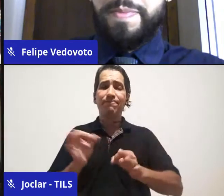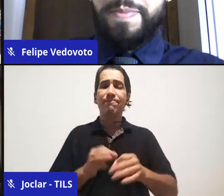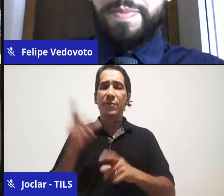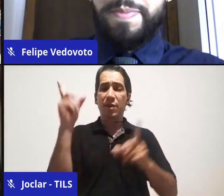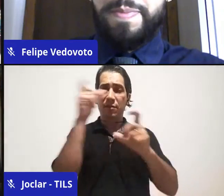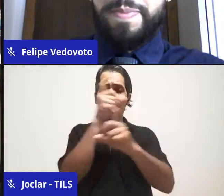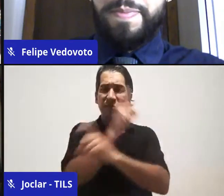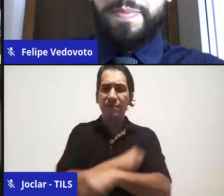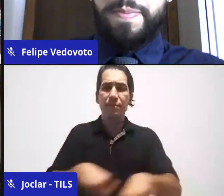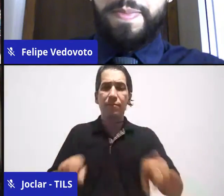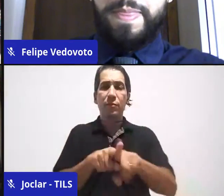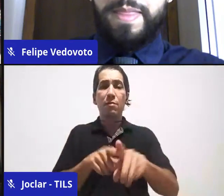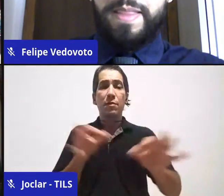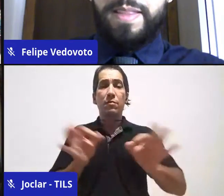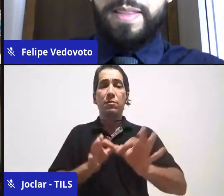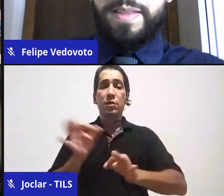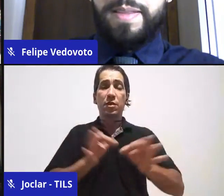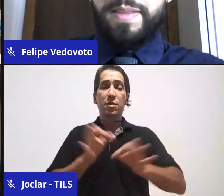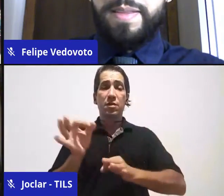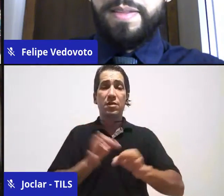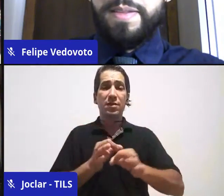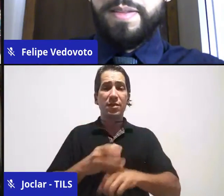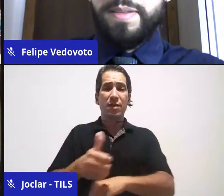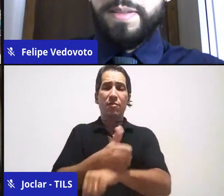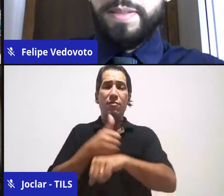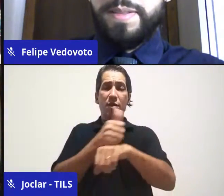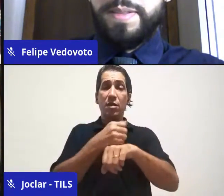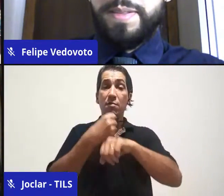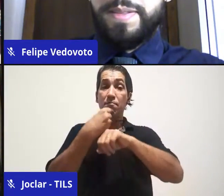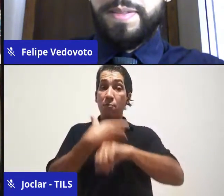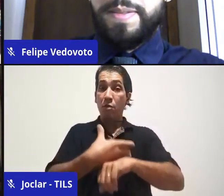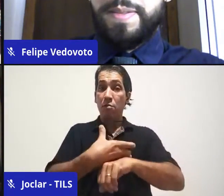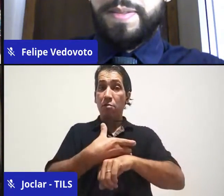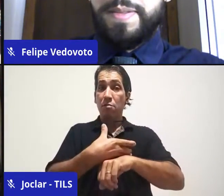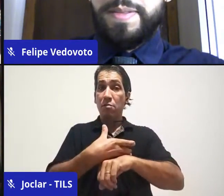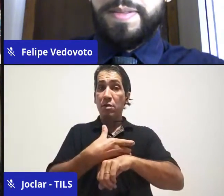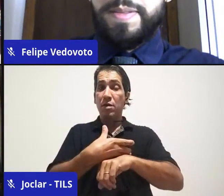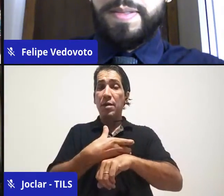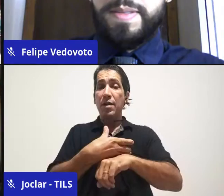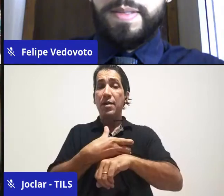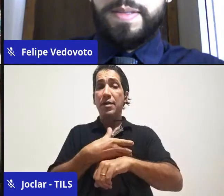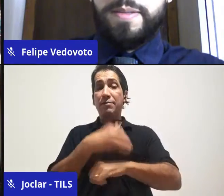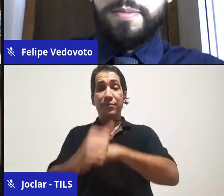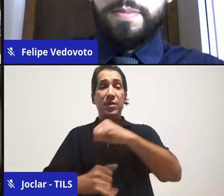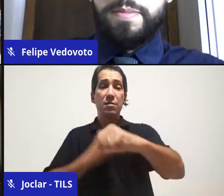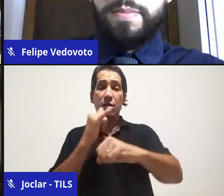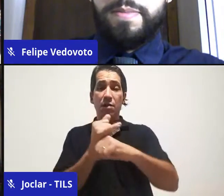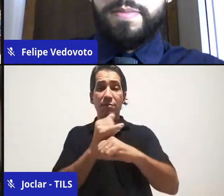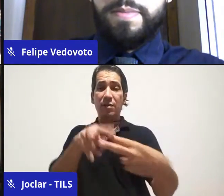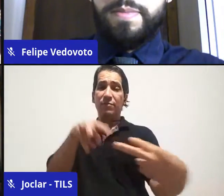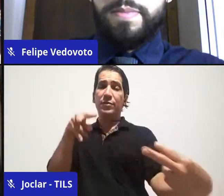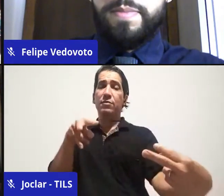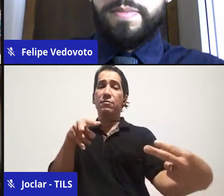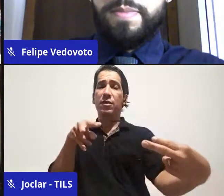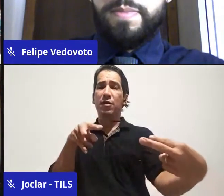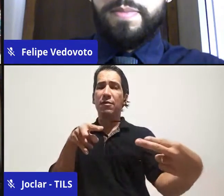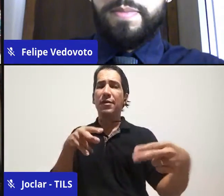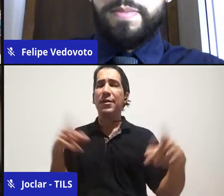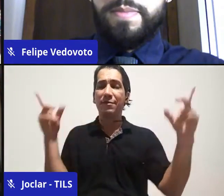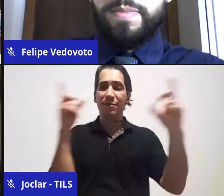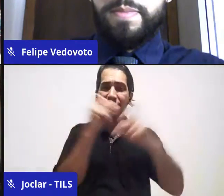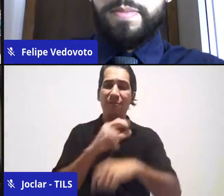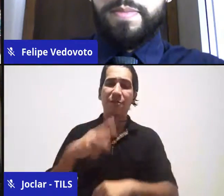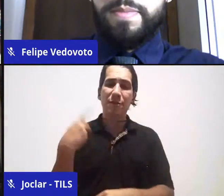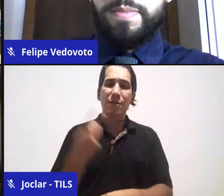a mesma qualidade no ambiente virtual é emocionante, né? Eu falo que a gente aprende bastante.